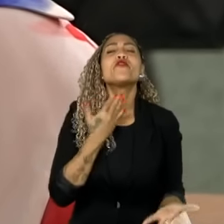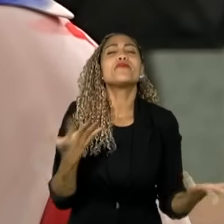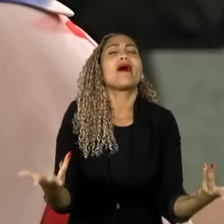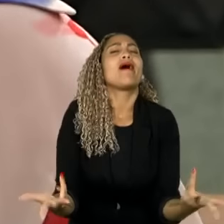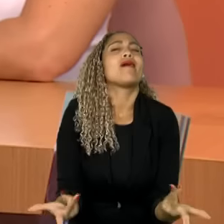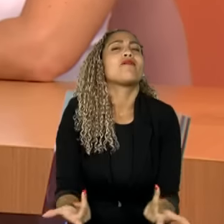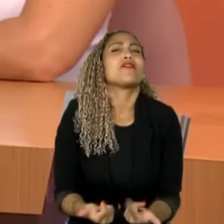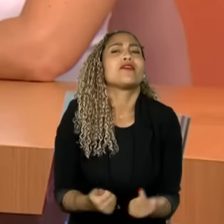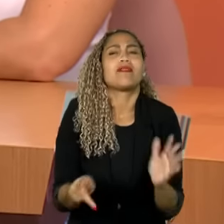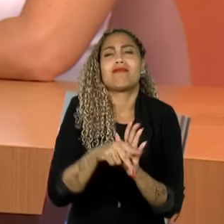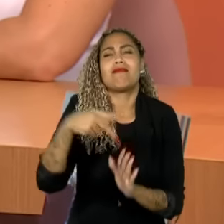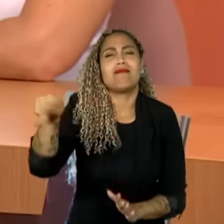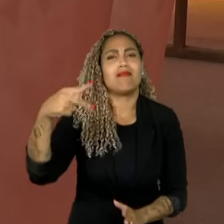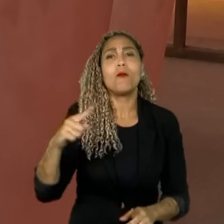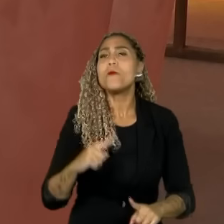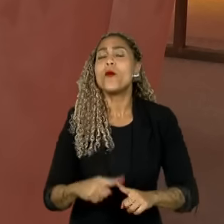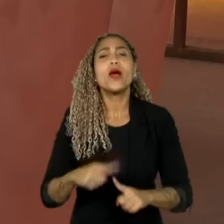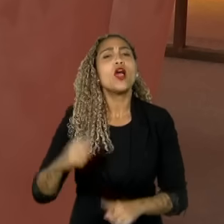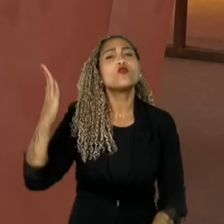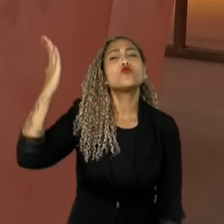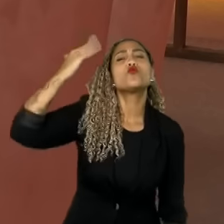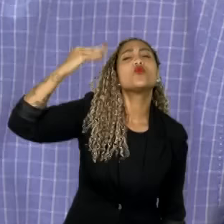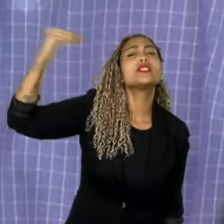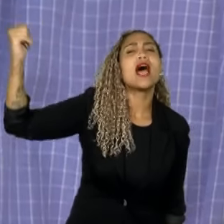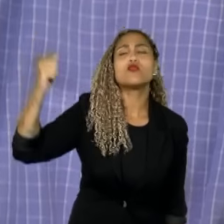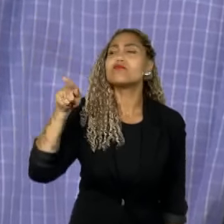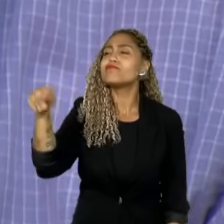É. Adeusão, por que ela faz tanto sucesso para você?